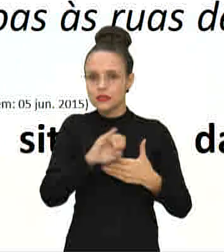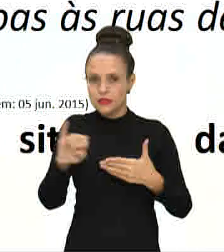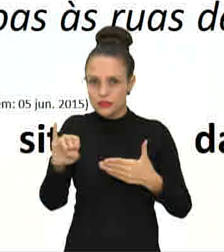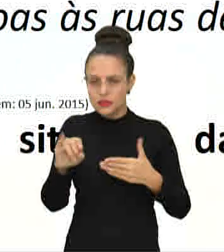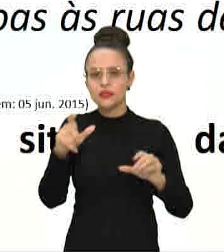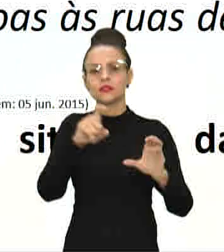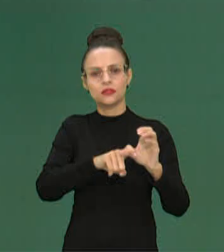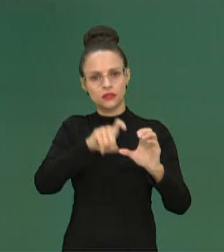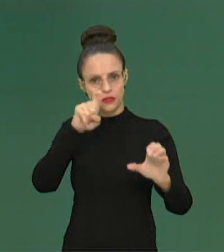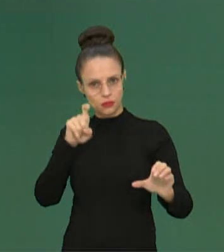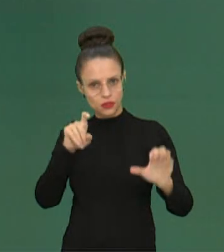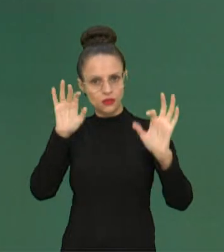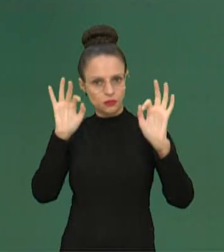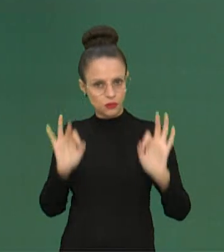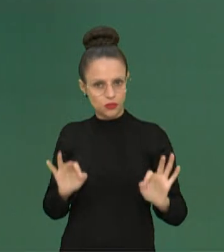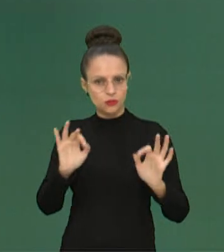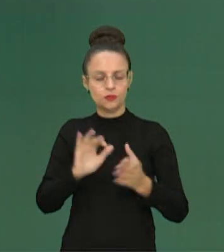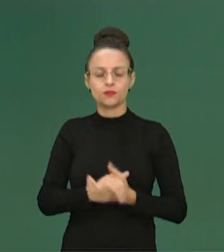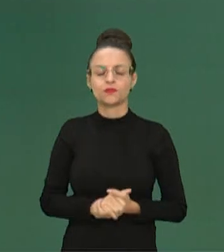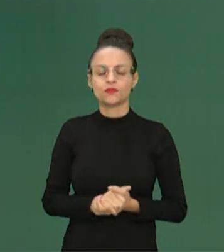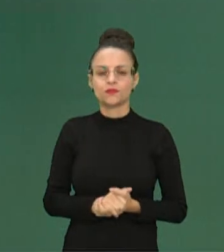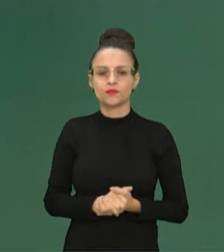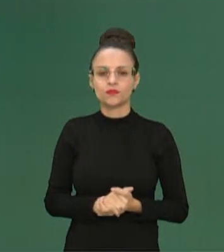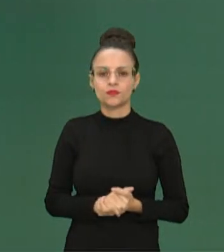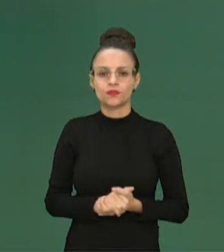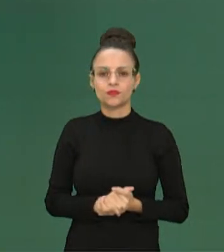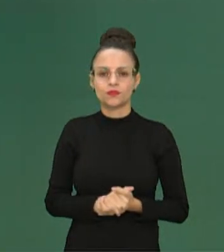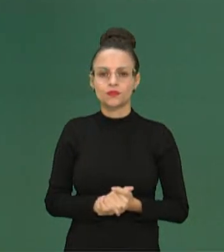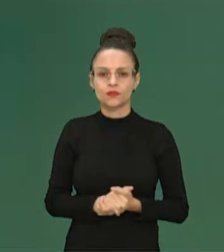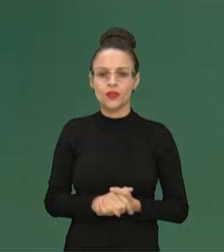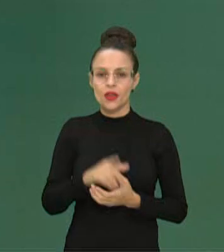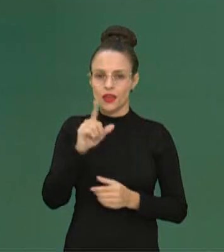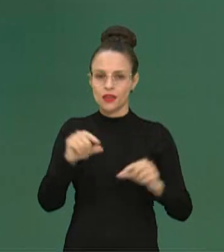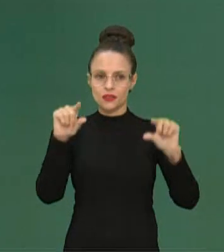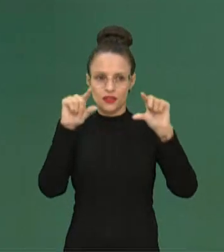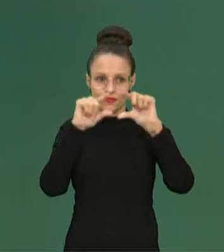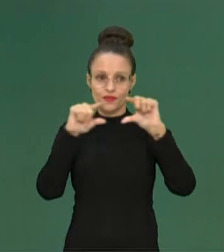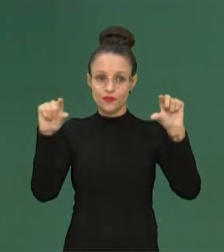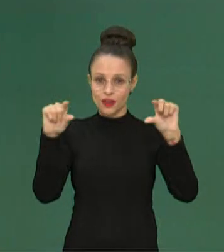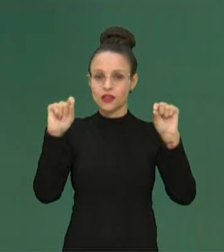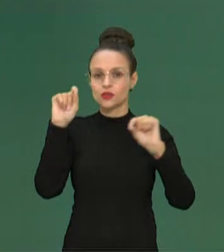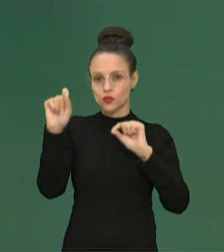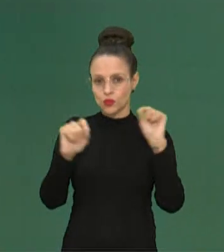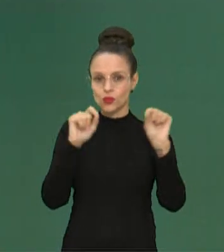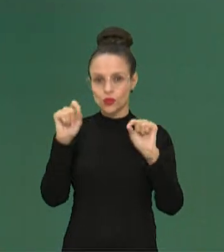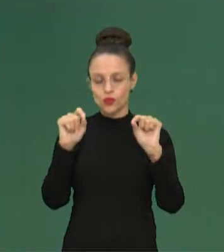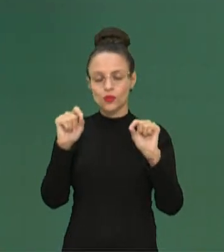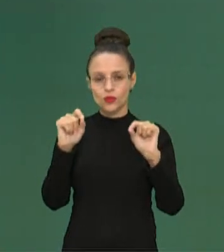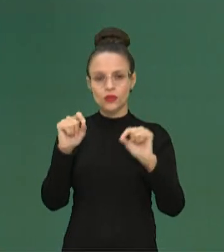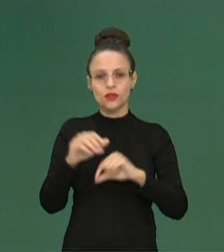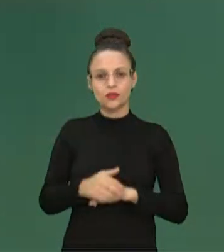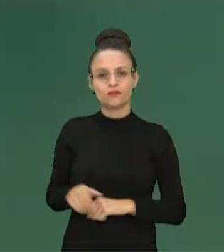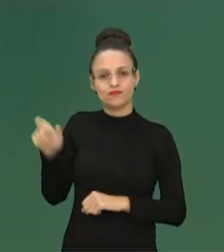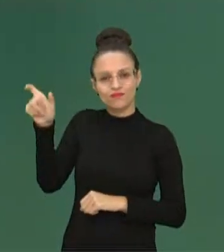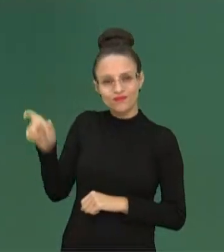nossa separação. Viu que está entre aspas. É com esta frase que Ignasi